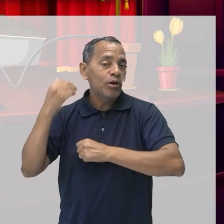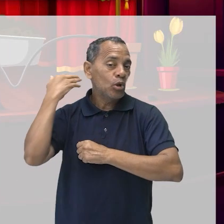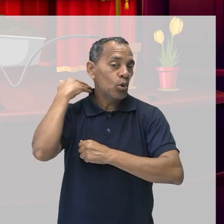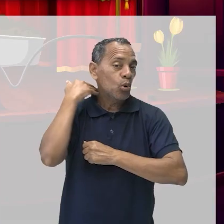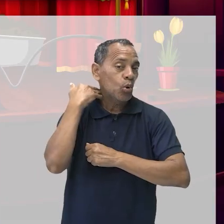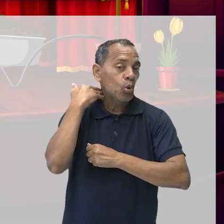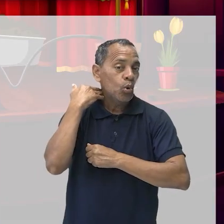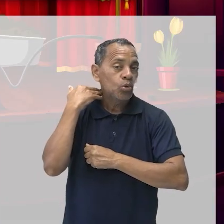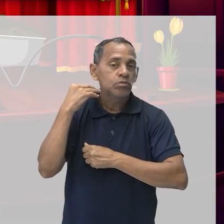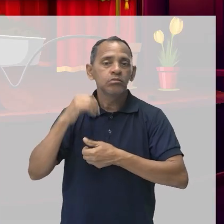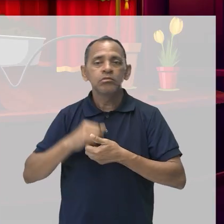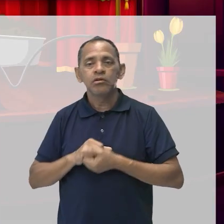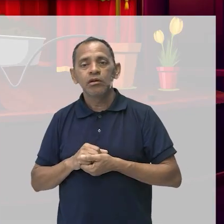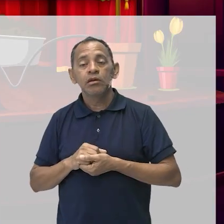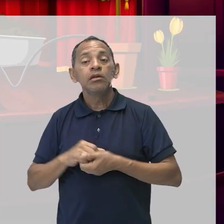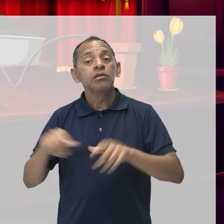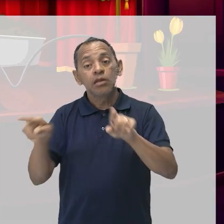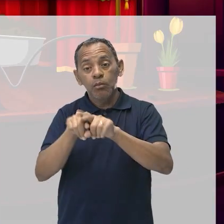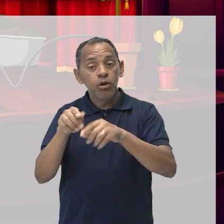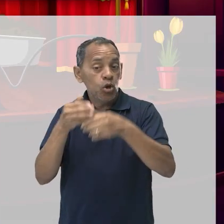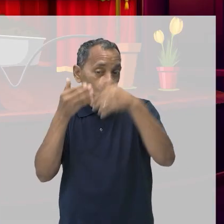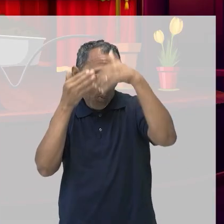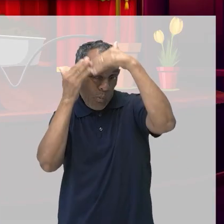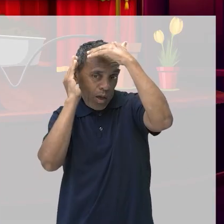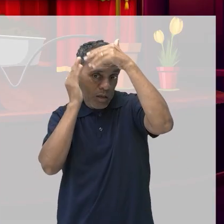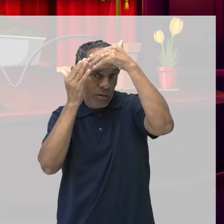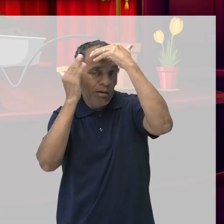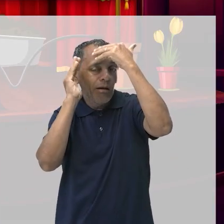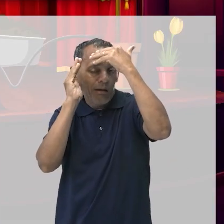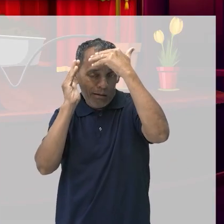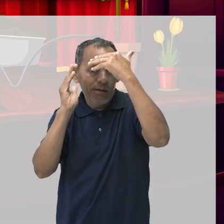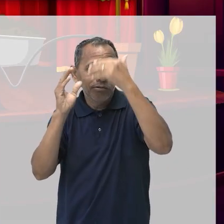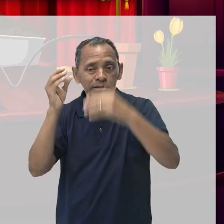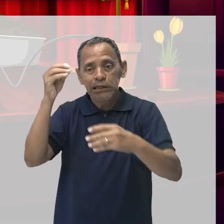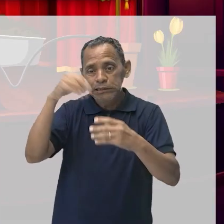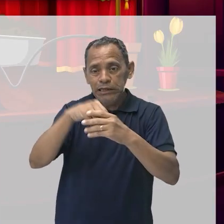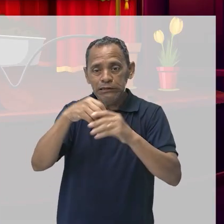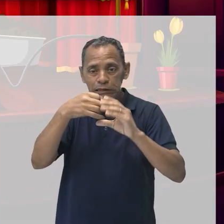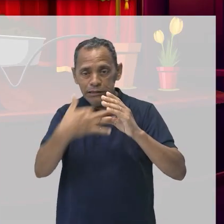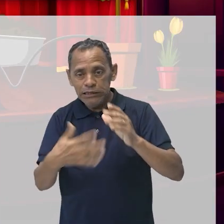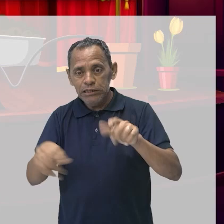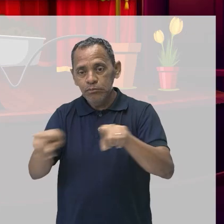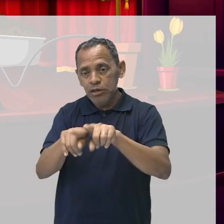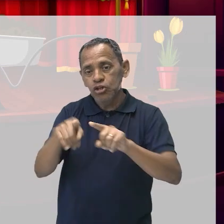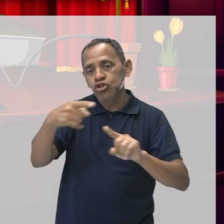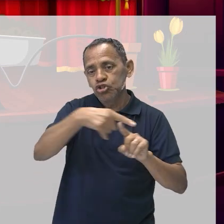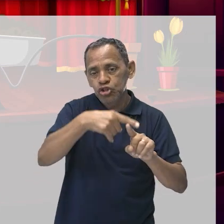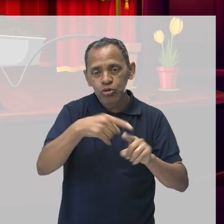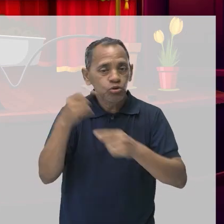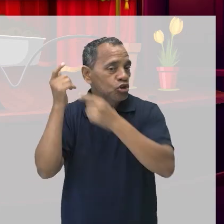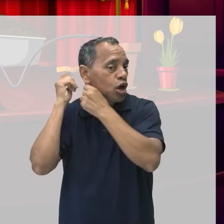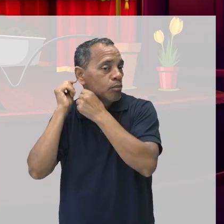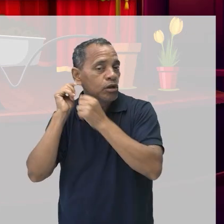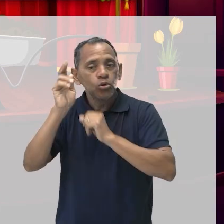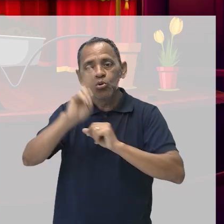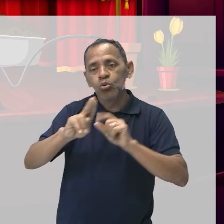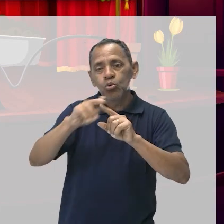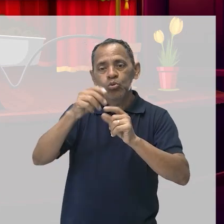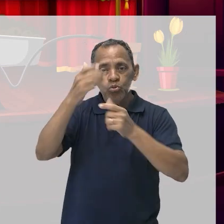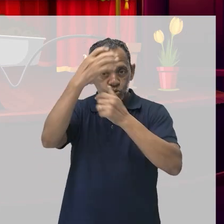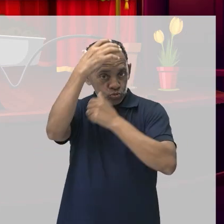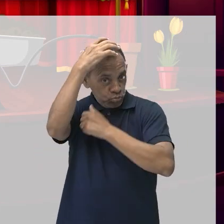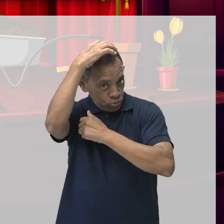o quê? O penteado também, que faz parte da caracterização. O estilo de cabelo, o uso de perucas, contribui